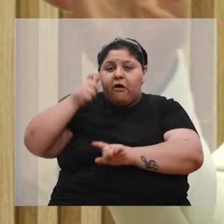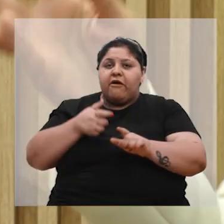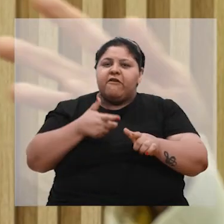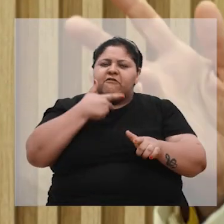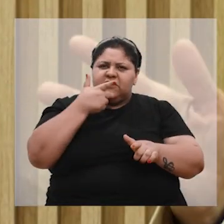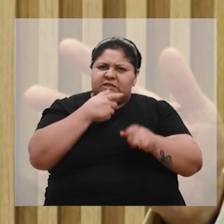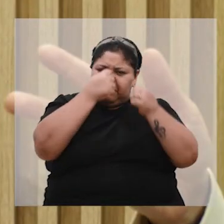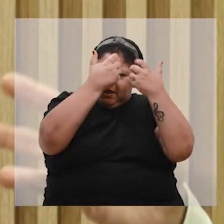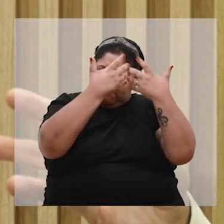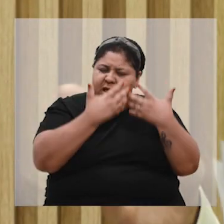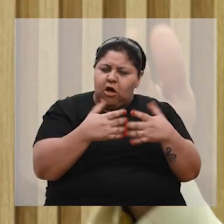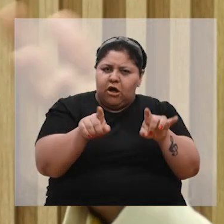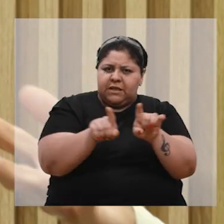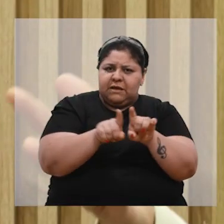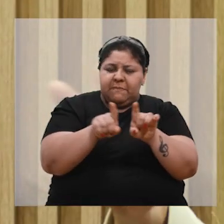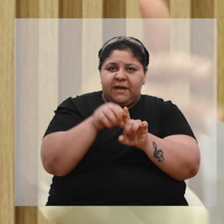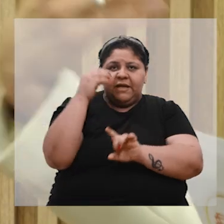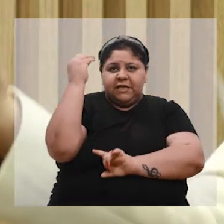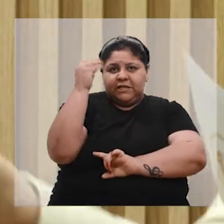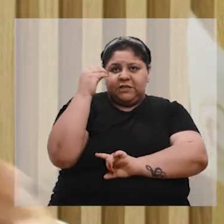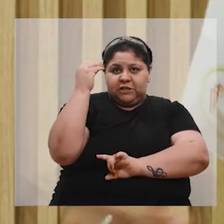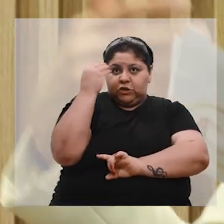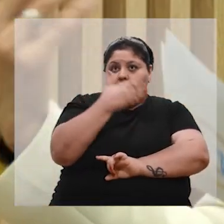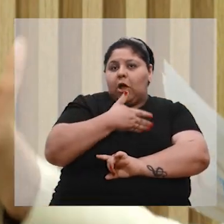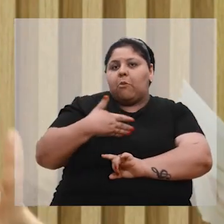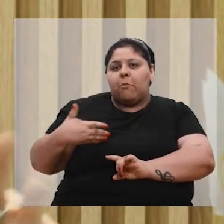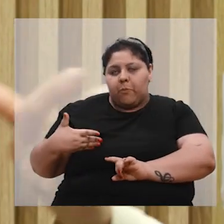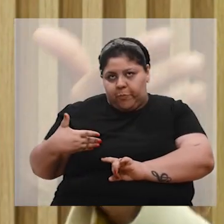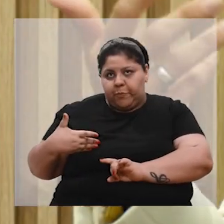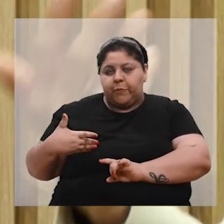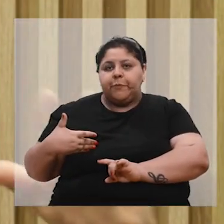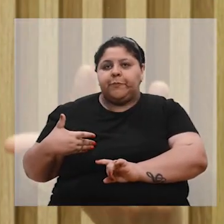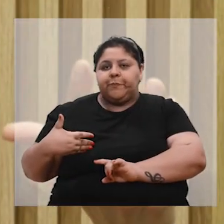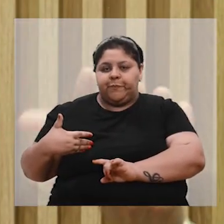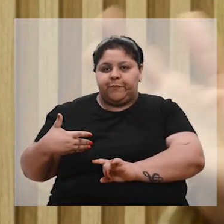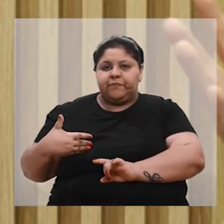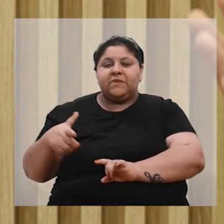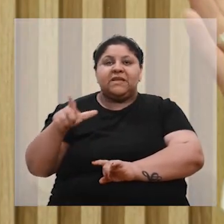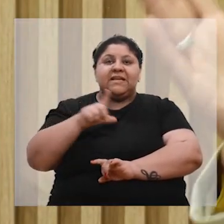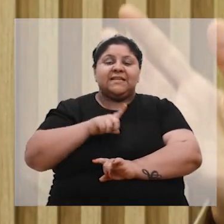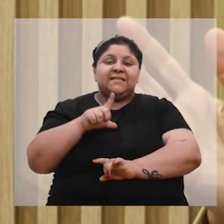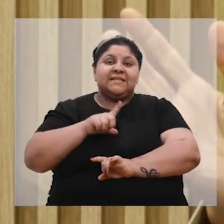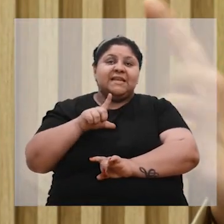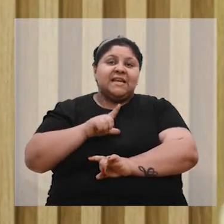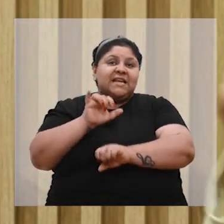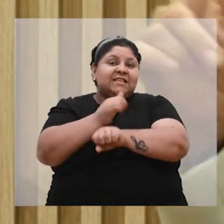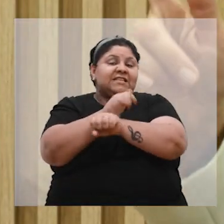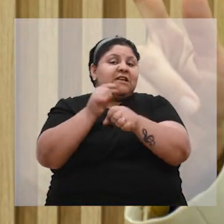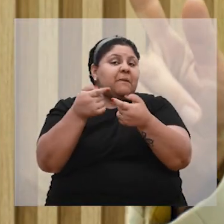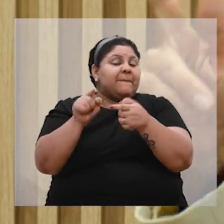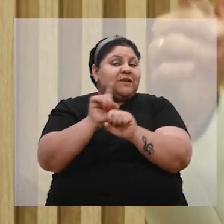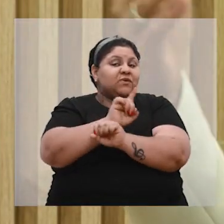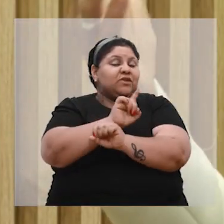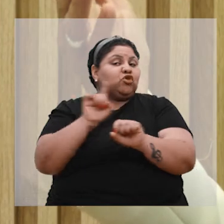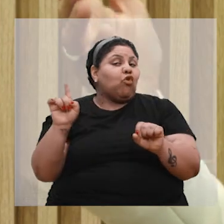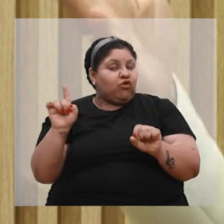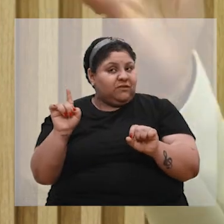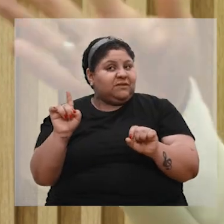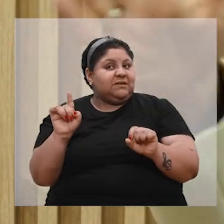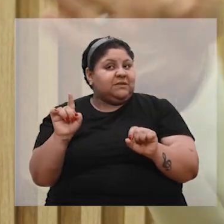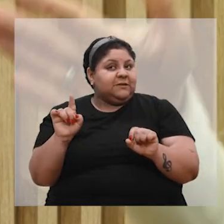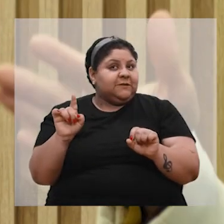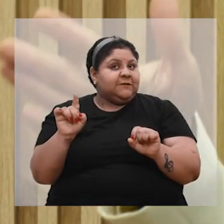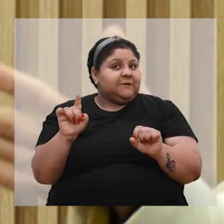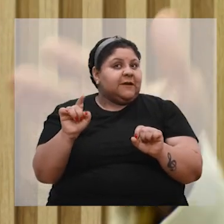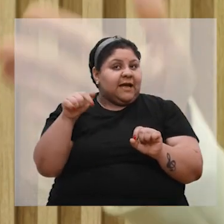Andy nos fale sobre essa experiência também na escola pública, a Cris na escola privada, onde tem as janelas, mas não são todas as...